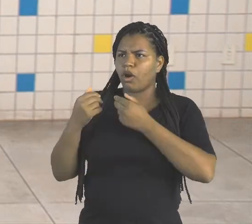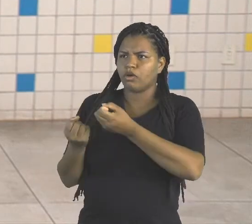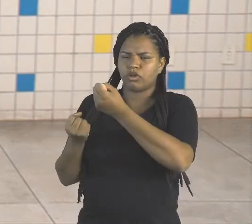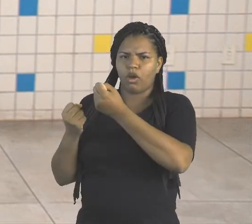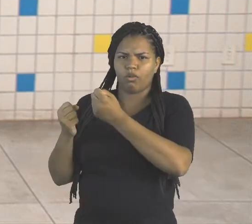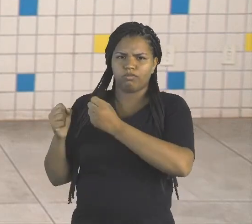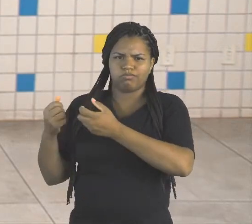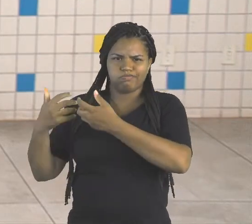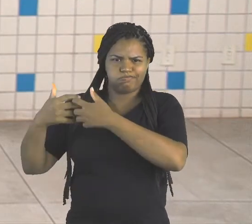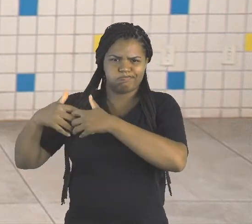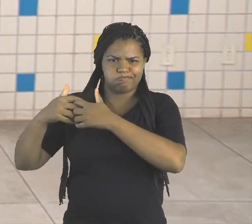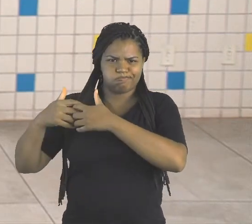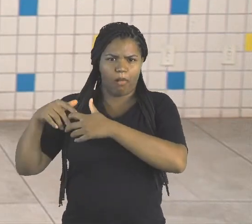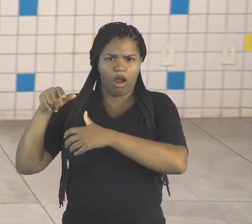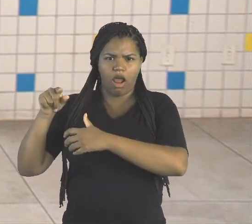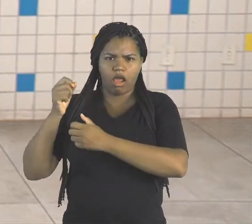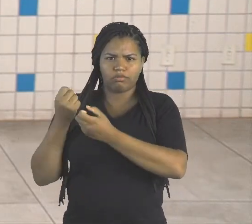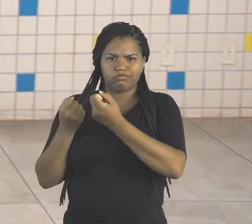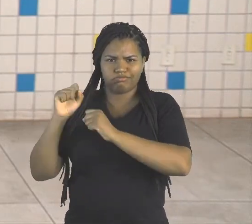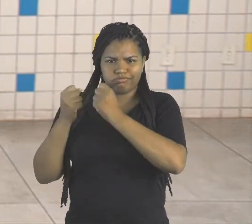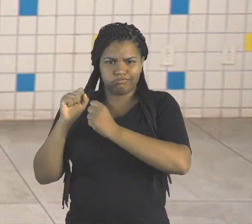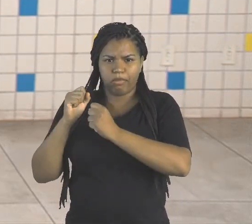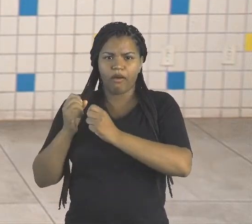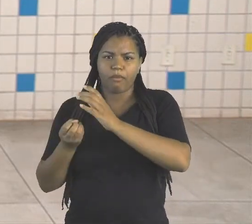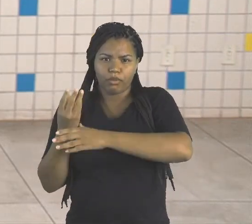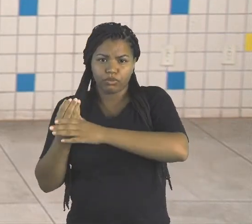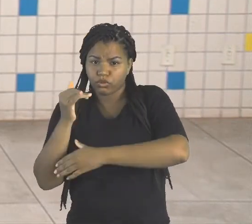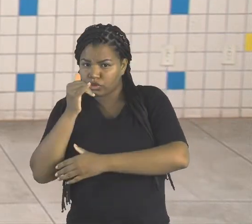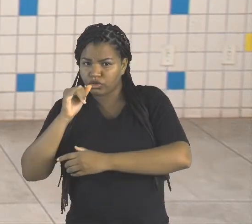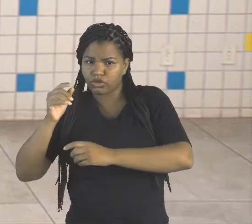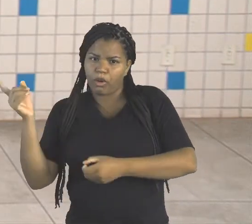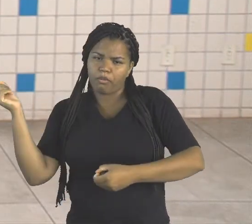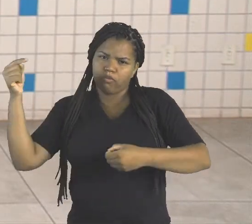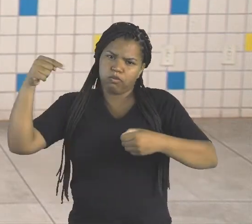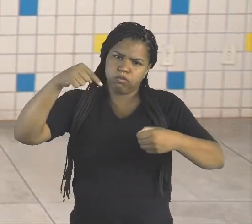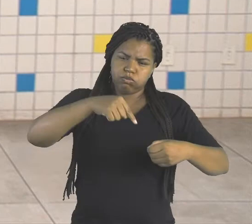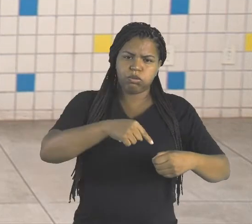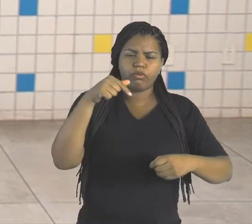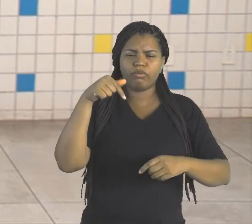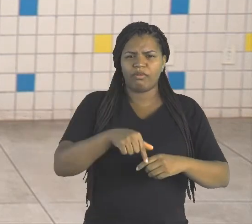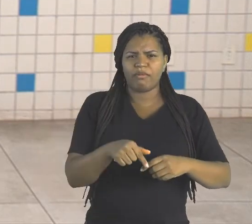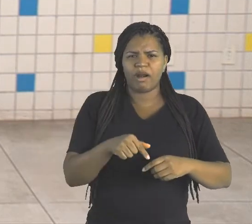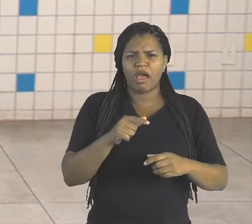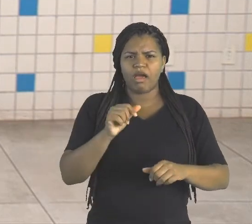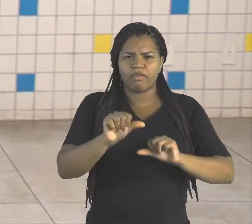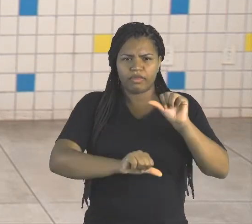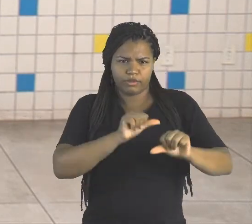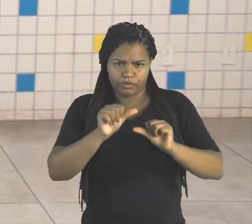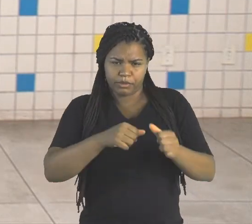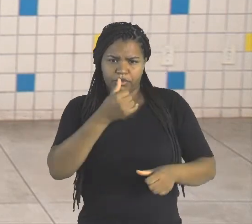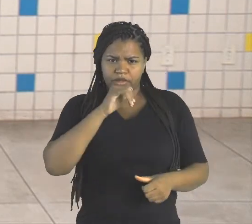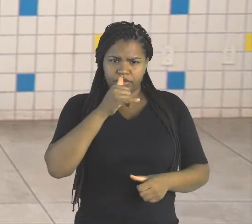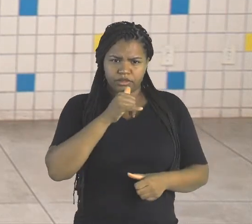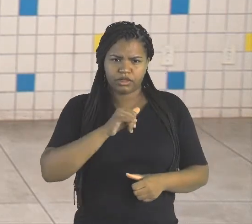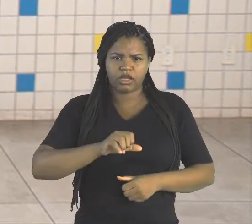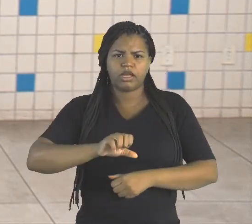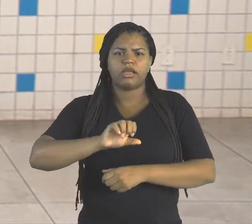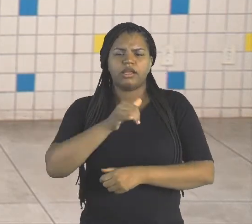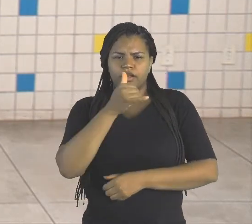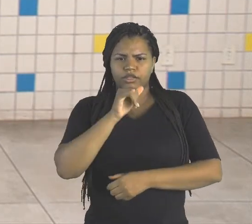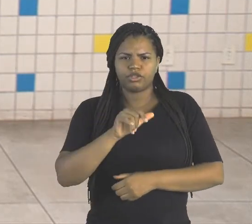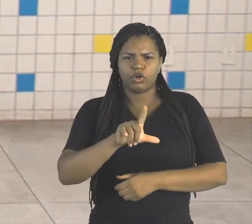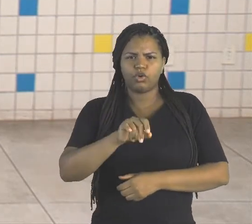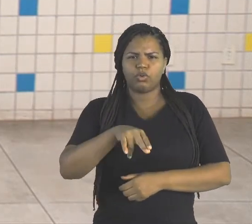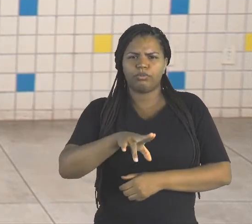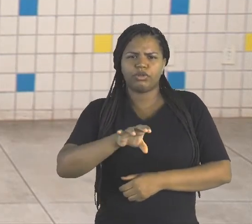um circuito para transformá-la em outras formas de energia, tais como a energia cinética em energia